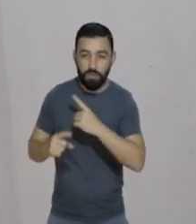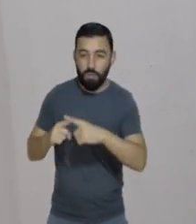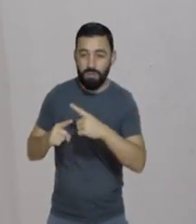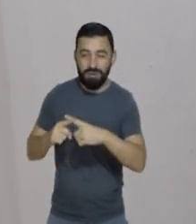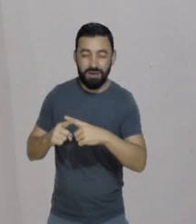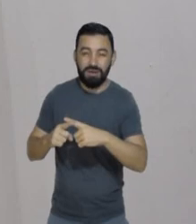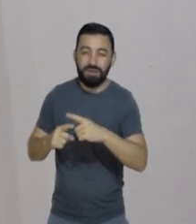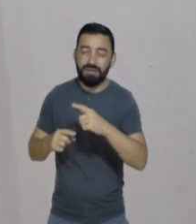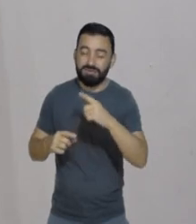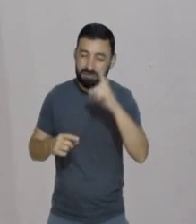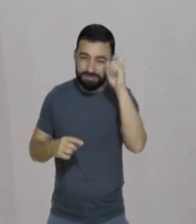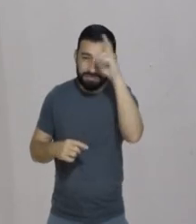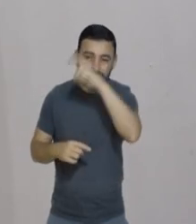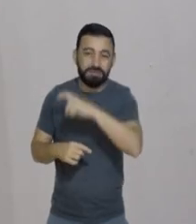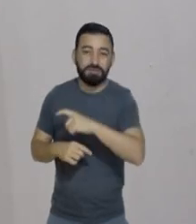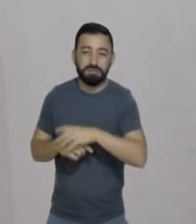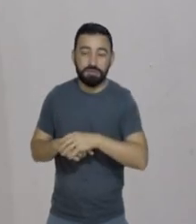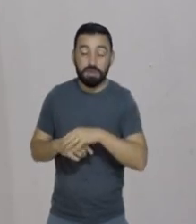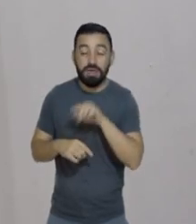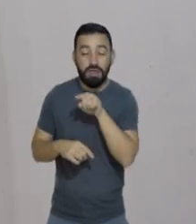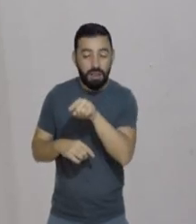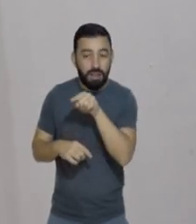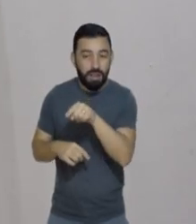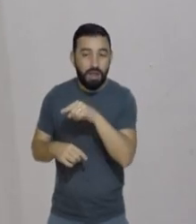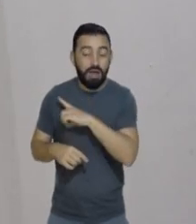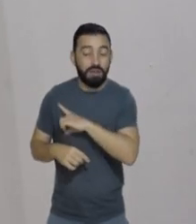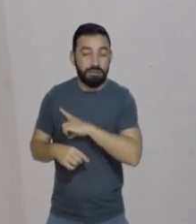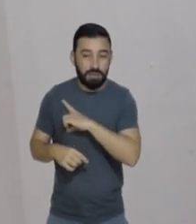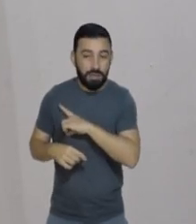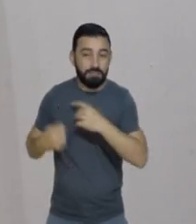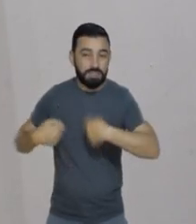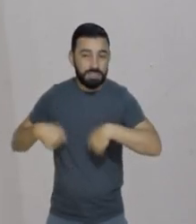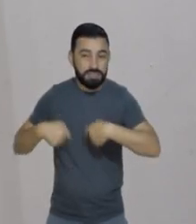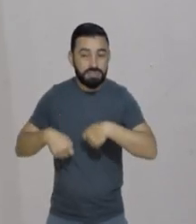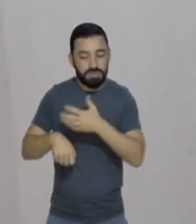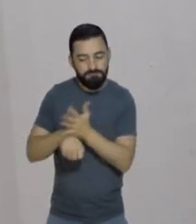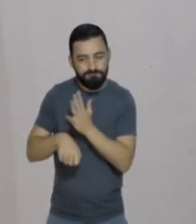função exige muito preparo. Não basta